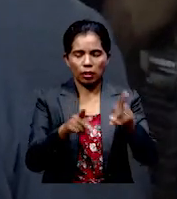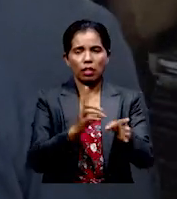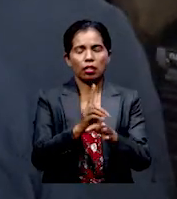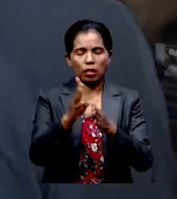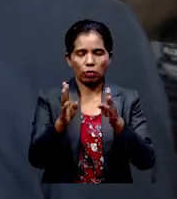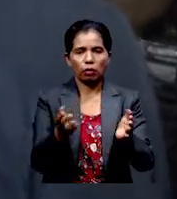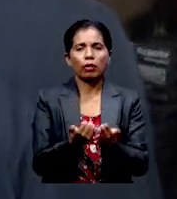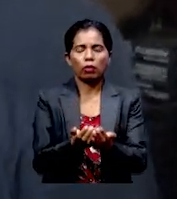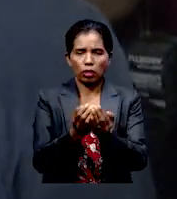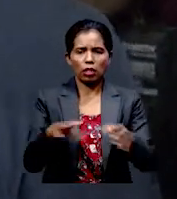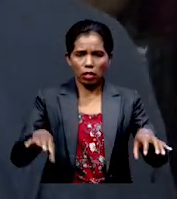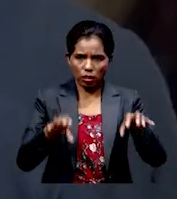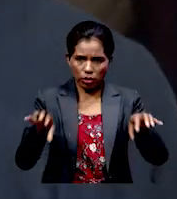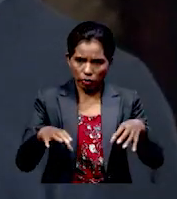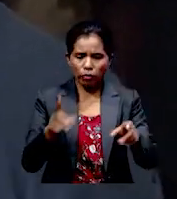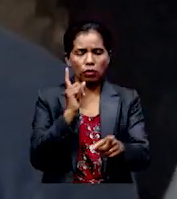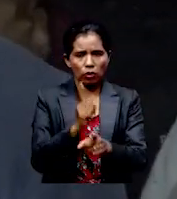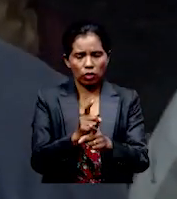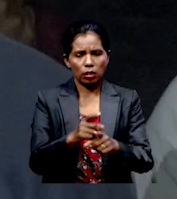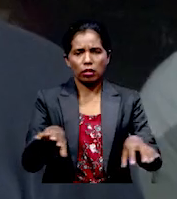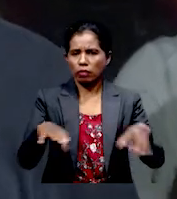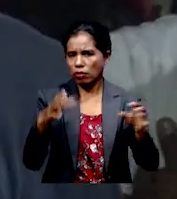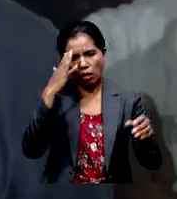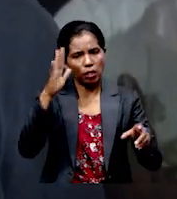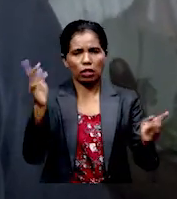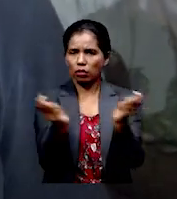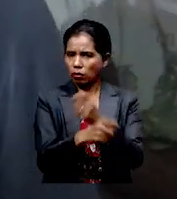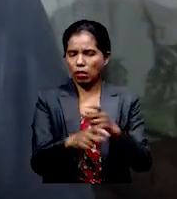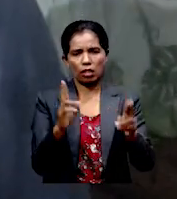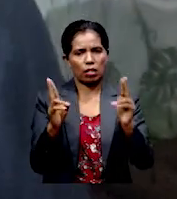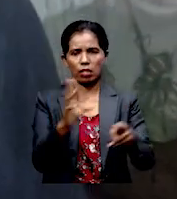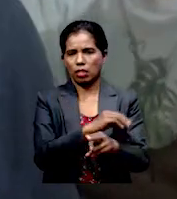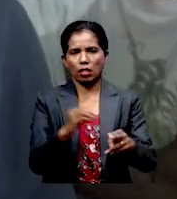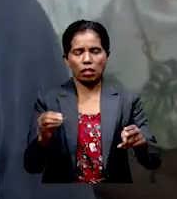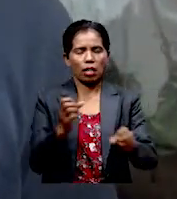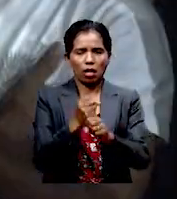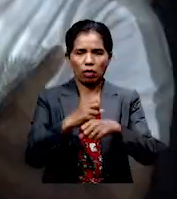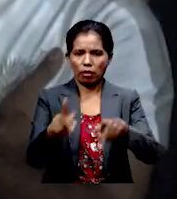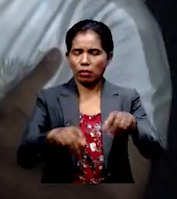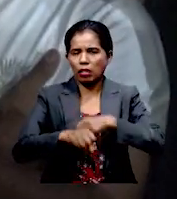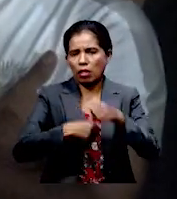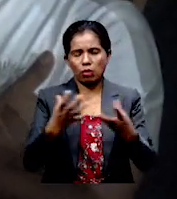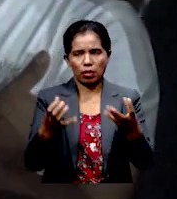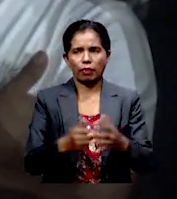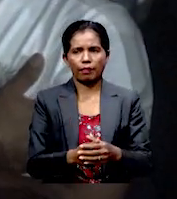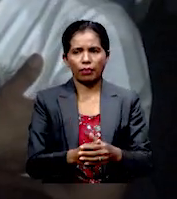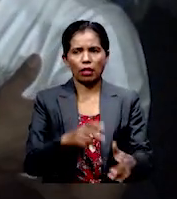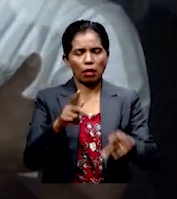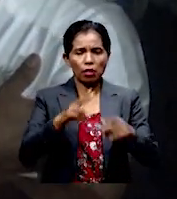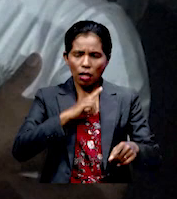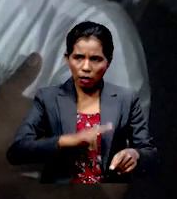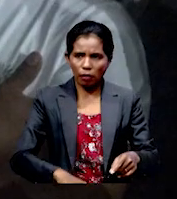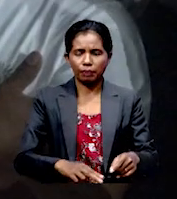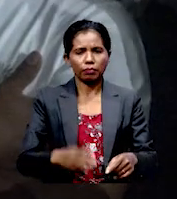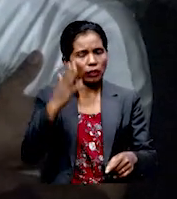ba boaten tem que serviço los quando ni serviço la tene tem que troca la be ne bebe ke ne ba alteris po ba parat ai mane amala hau makala tene